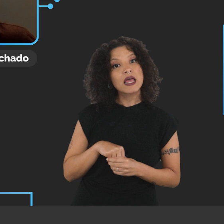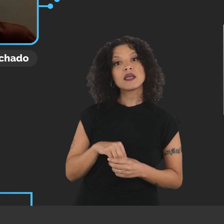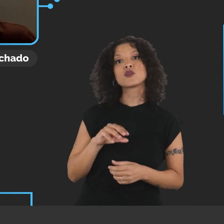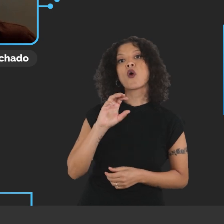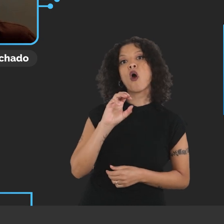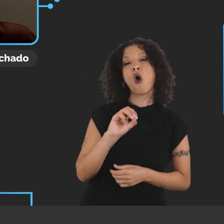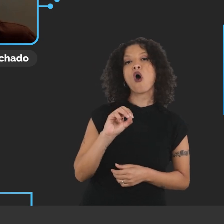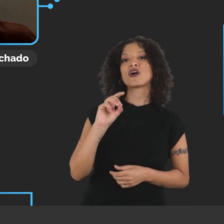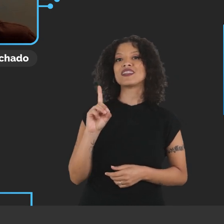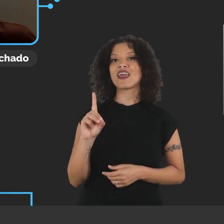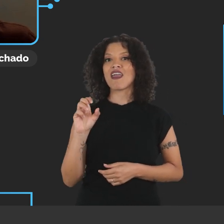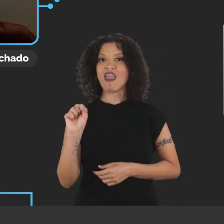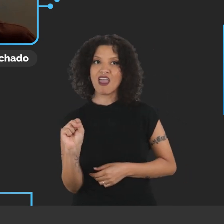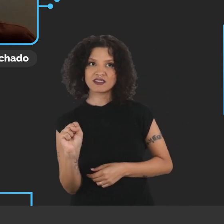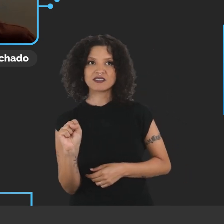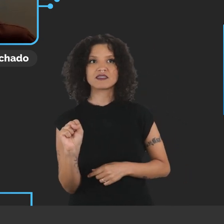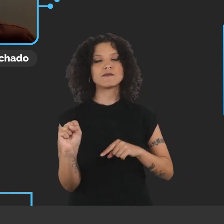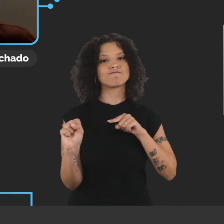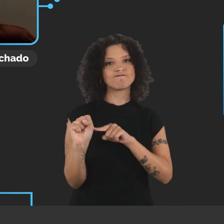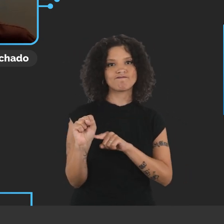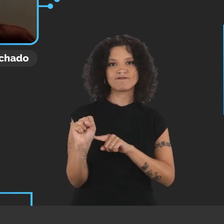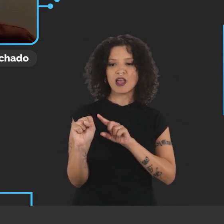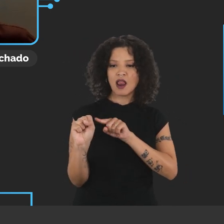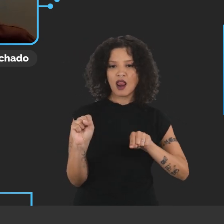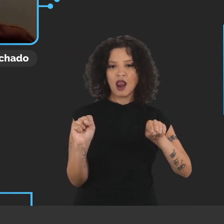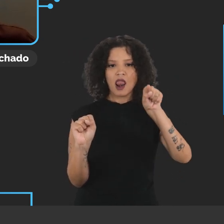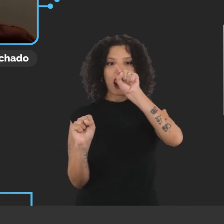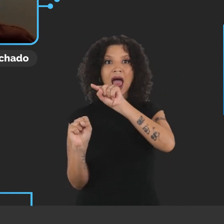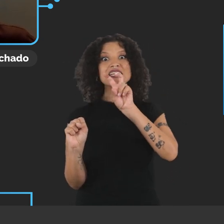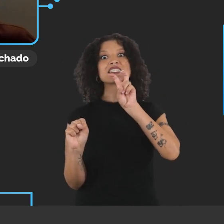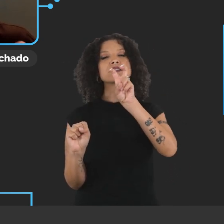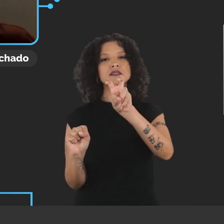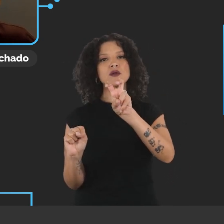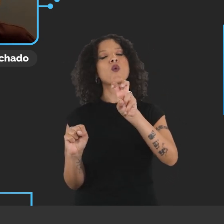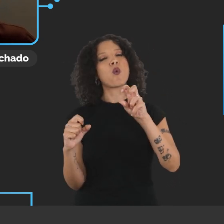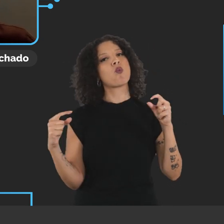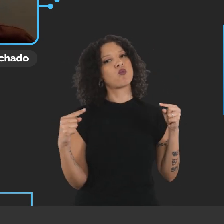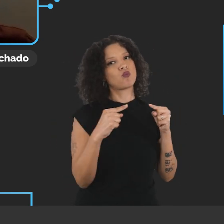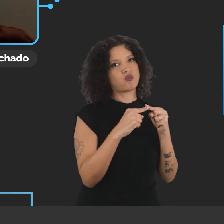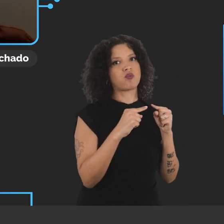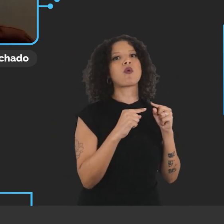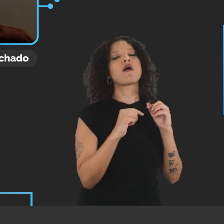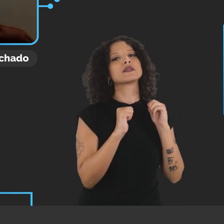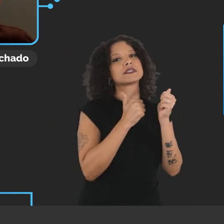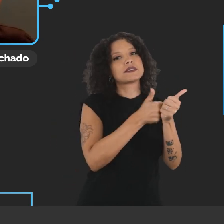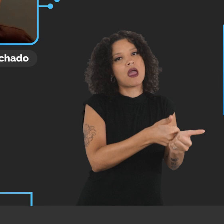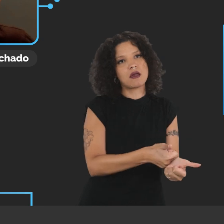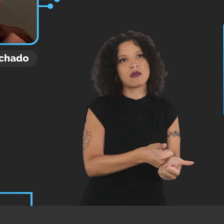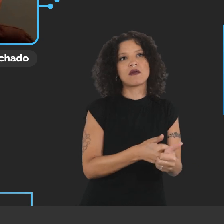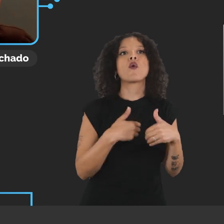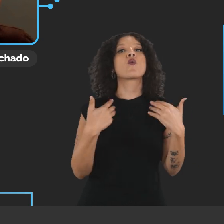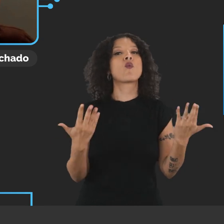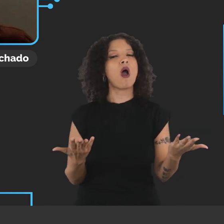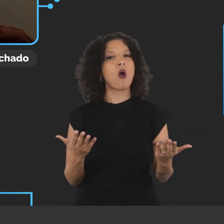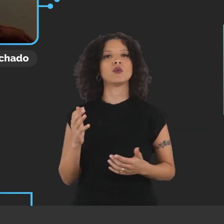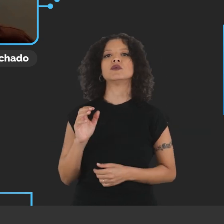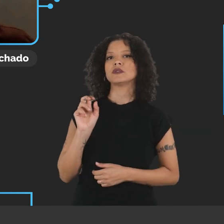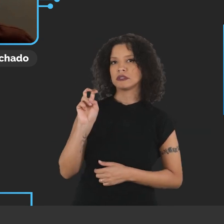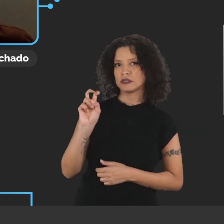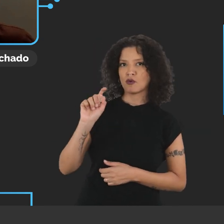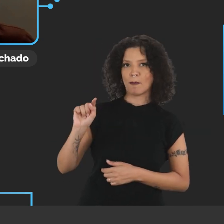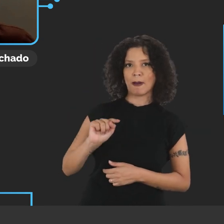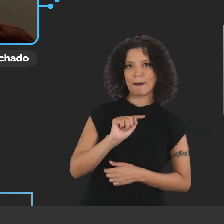Dentro dos Objetivos de Desenvolvimento Sustentável, a gente identificou 5 com aqueles que a gente está mais alinhado, né, que são esses